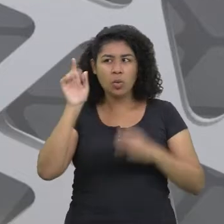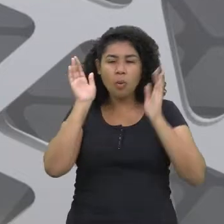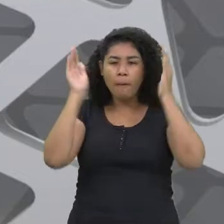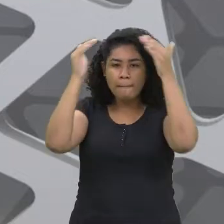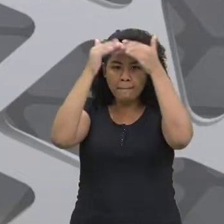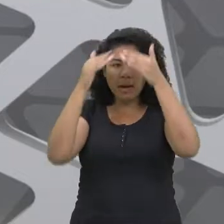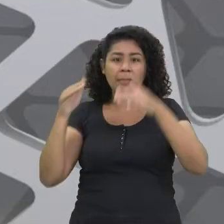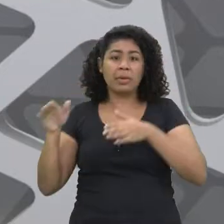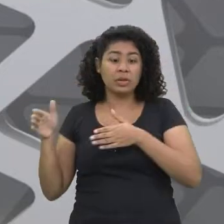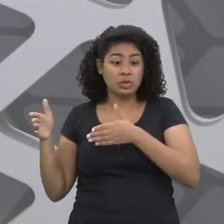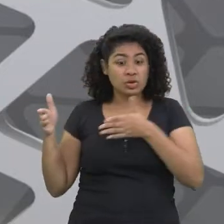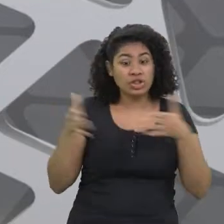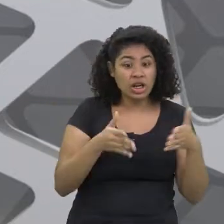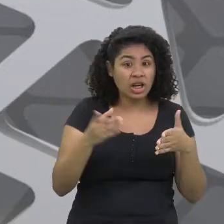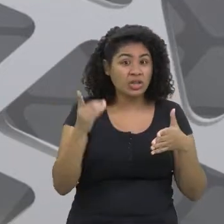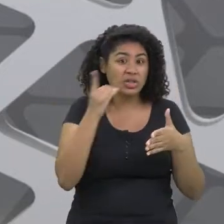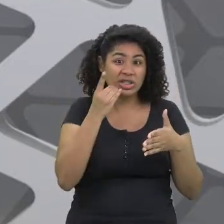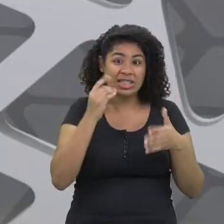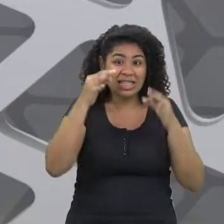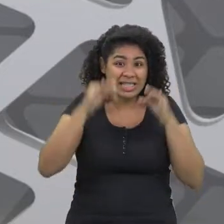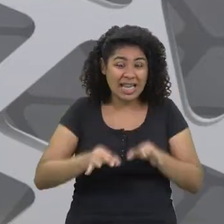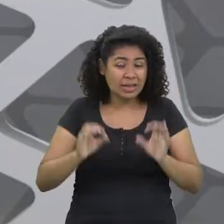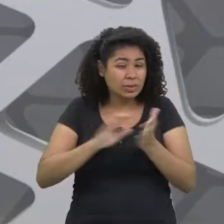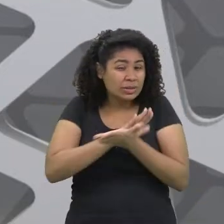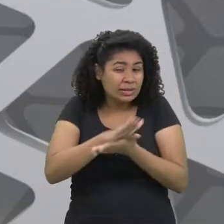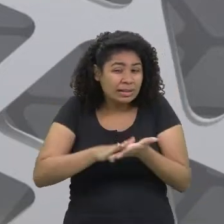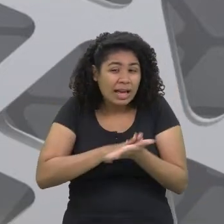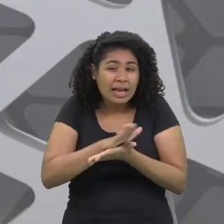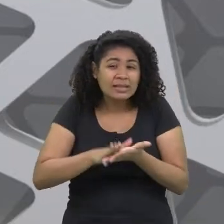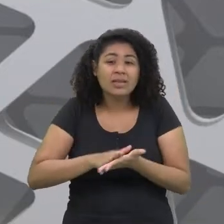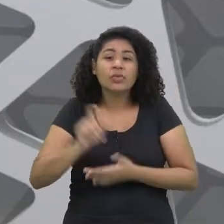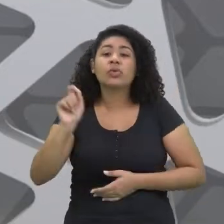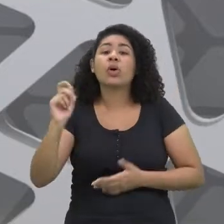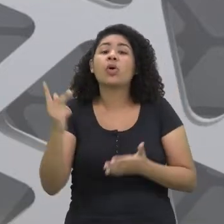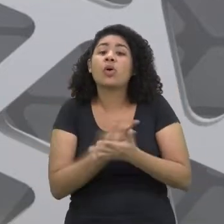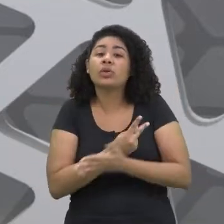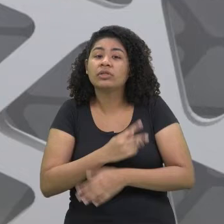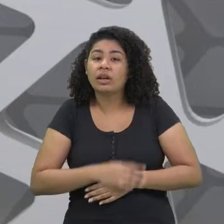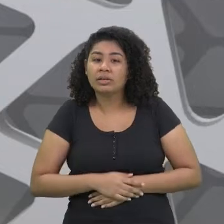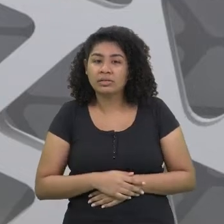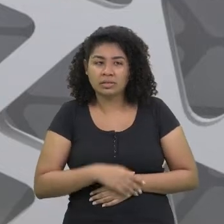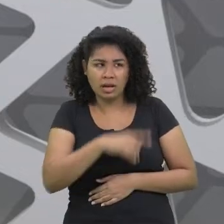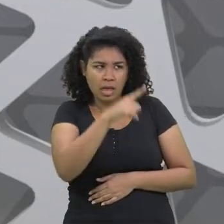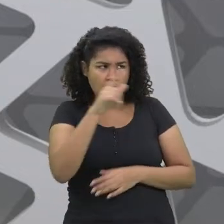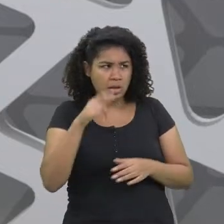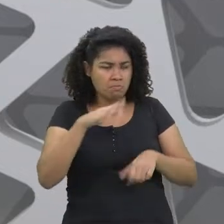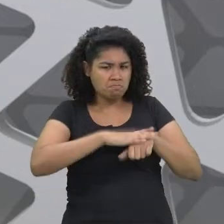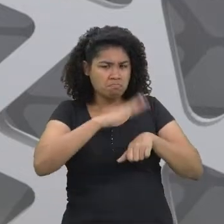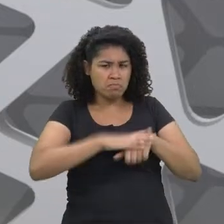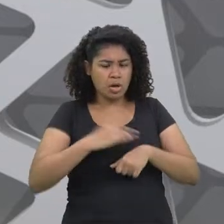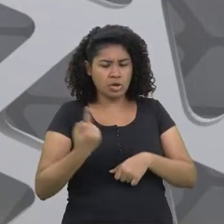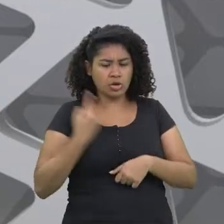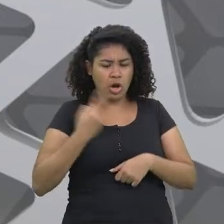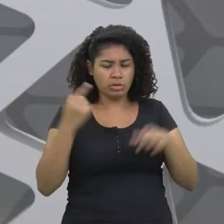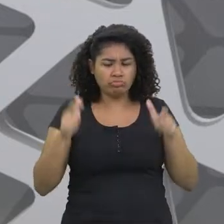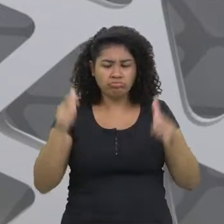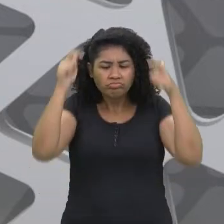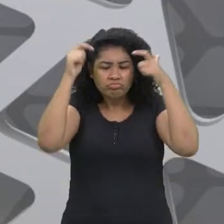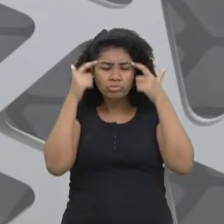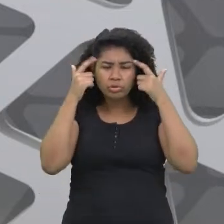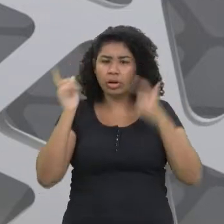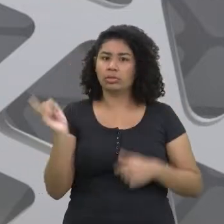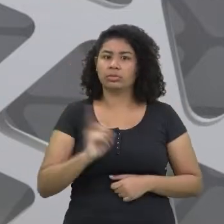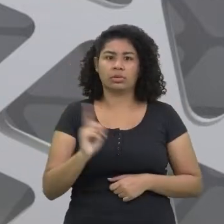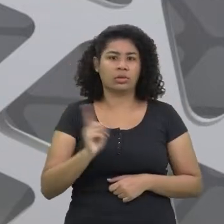na data marcada para aquele monarca ser coroado, adivinha? O monarca se autocoroava? Não, atrasava